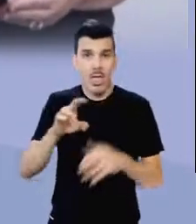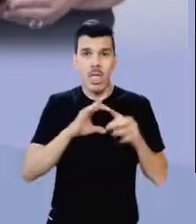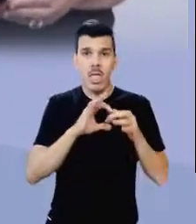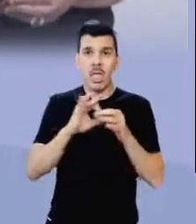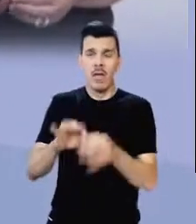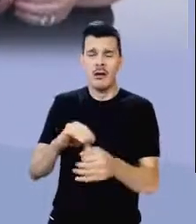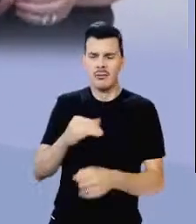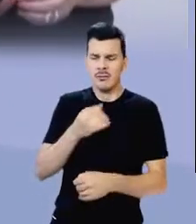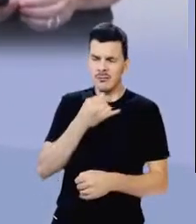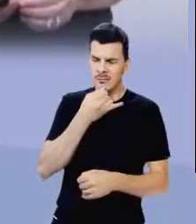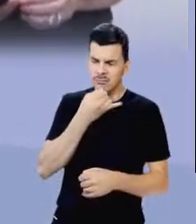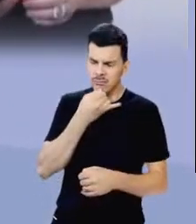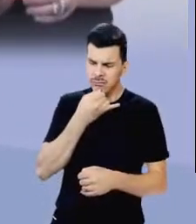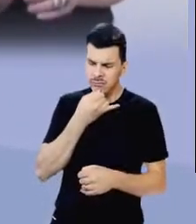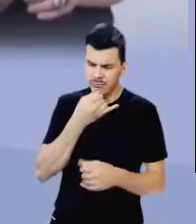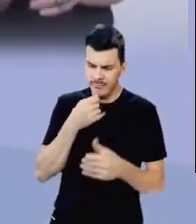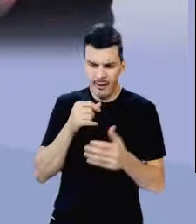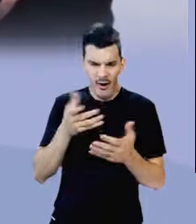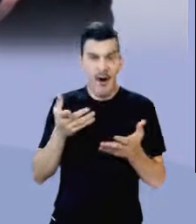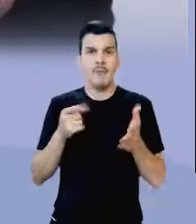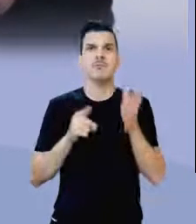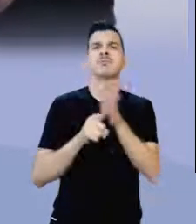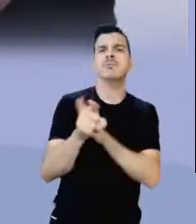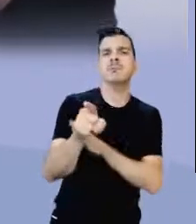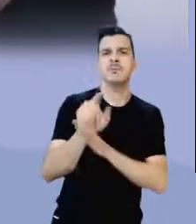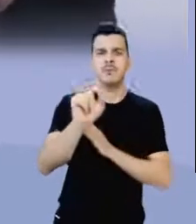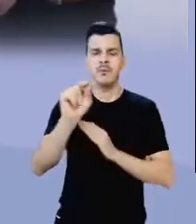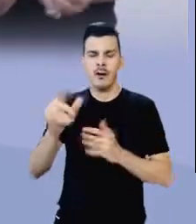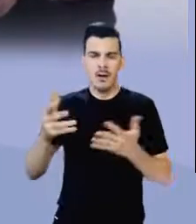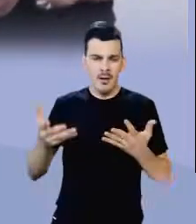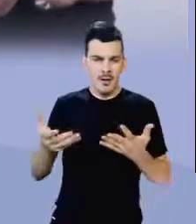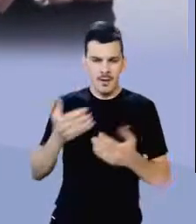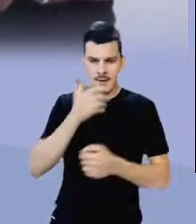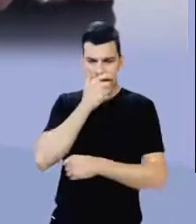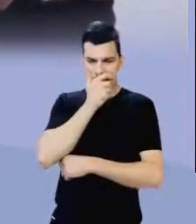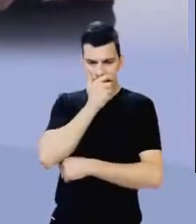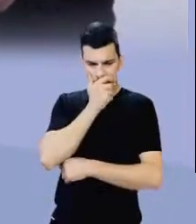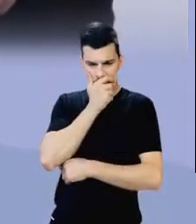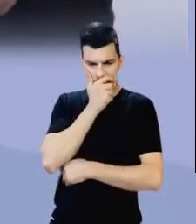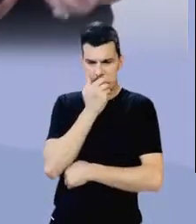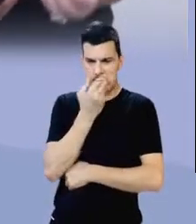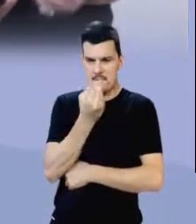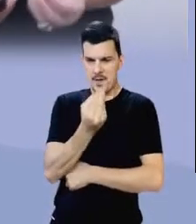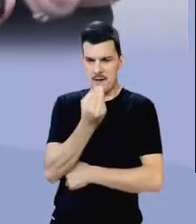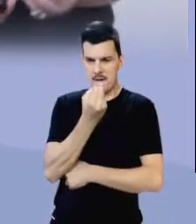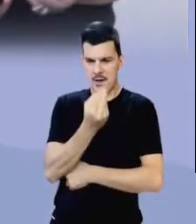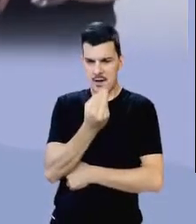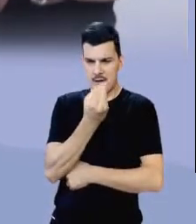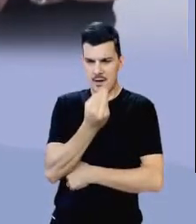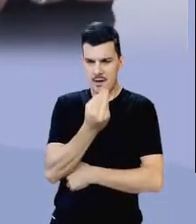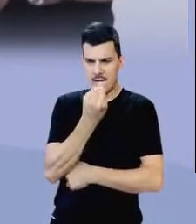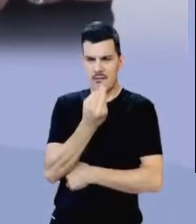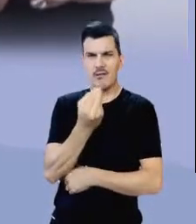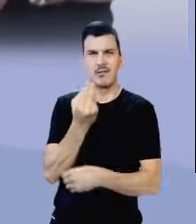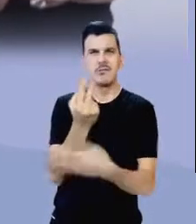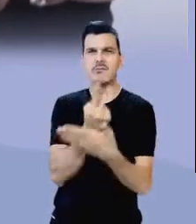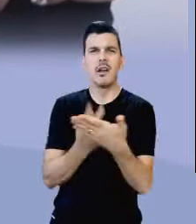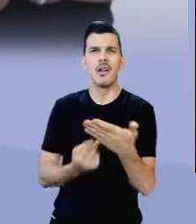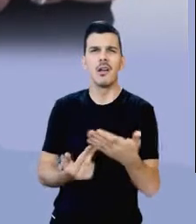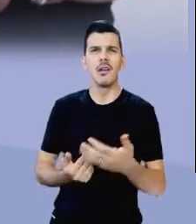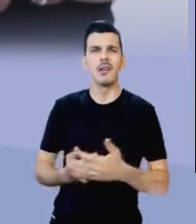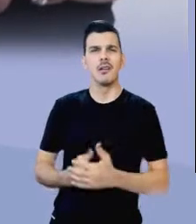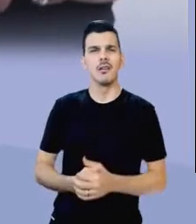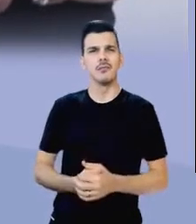triste. Uma pergunta ele deixa de se fazer: para que serve a